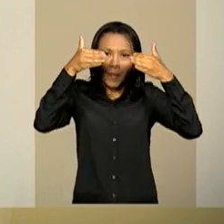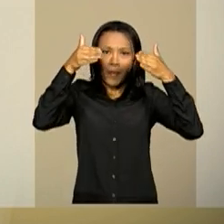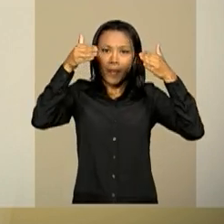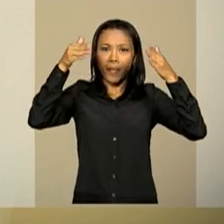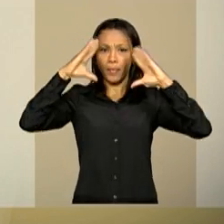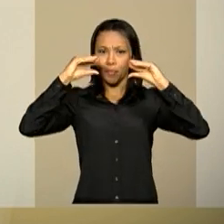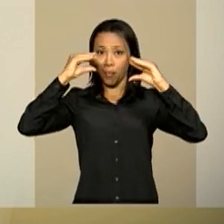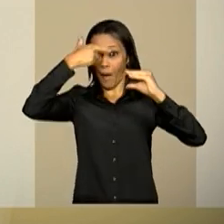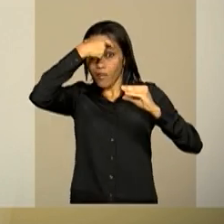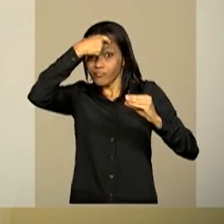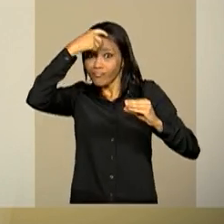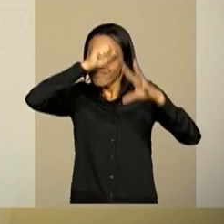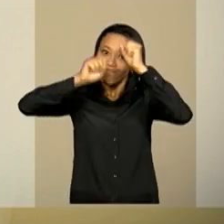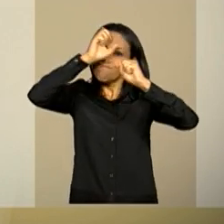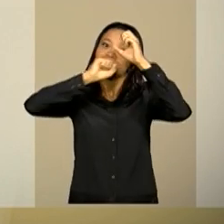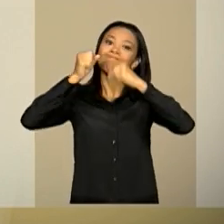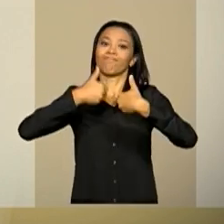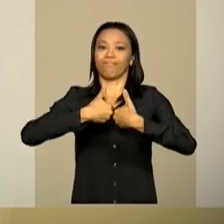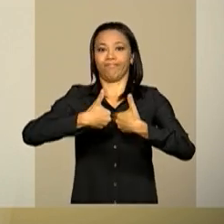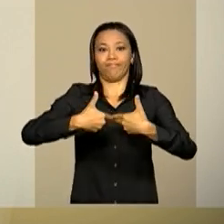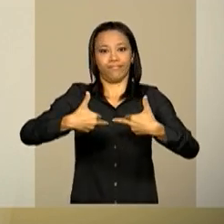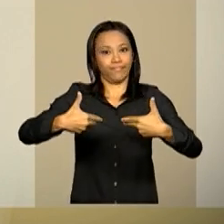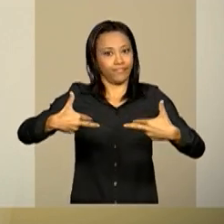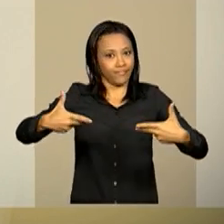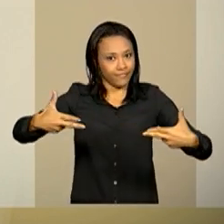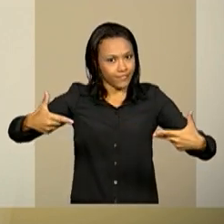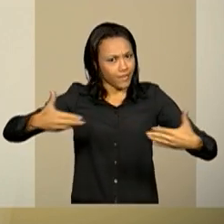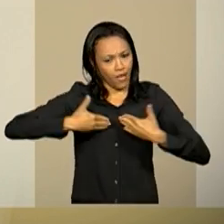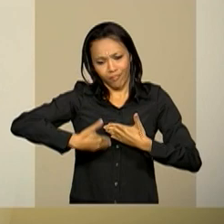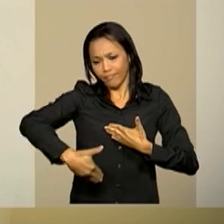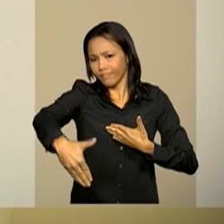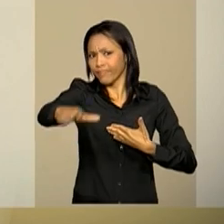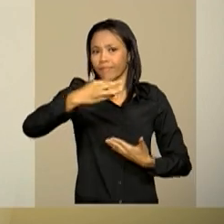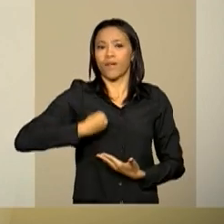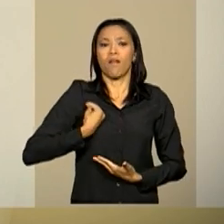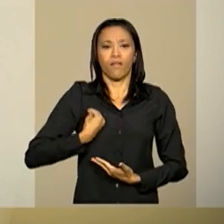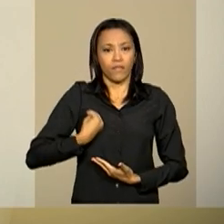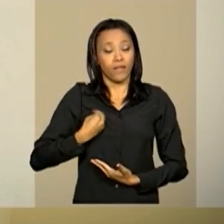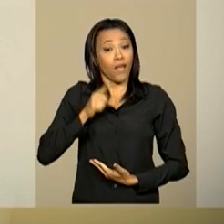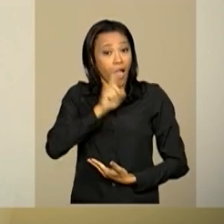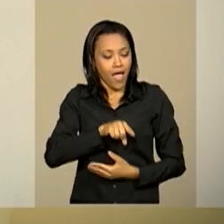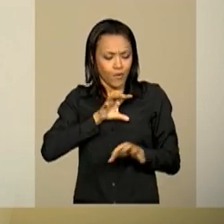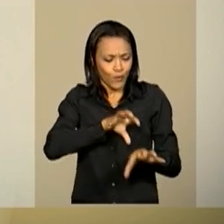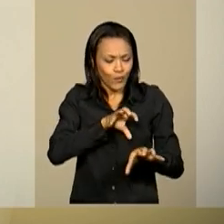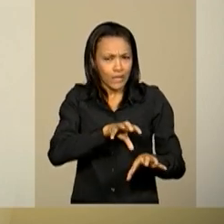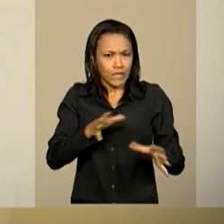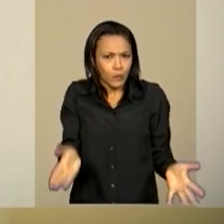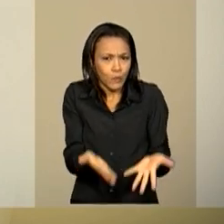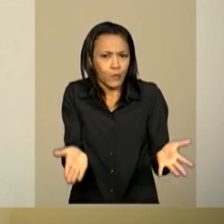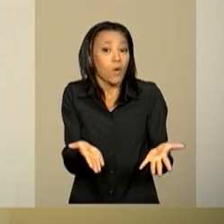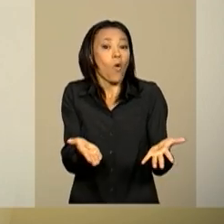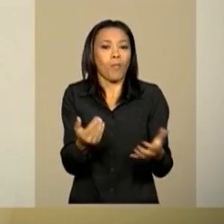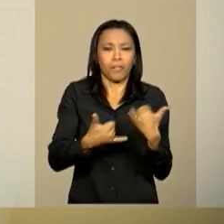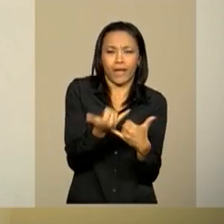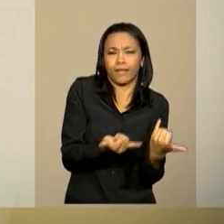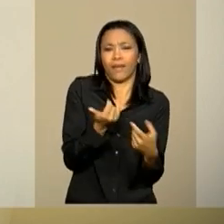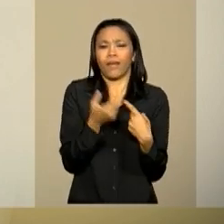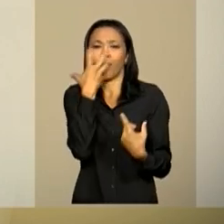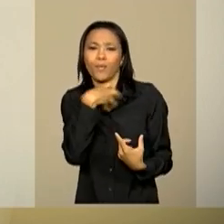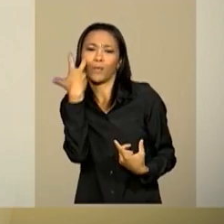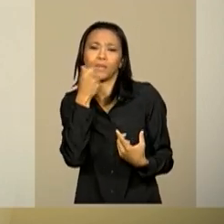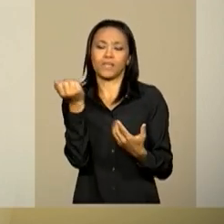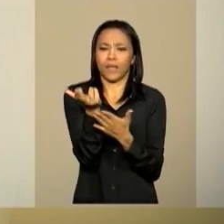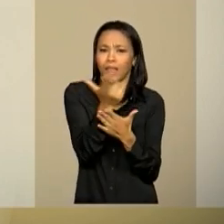desenvolver a sua capacidade de aprendizado para o resto da vida são estímulos por meio de jogos música